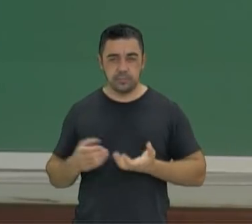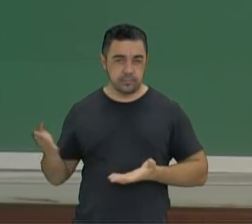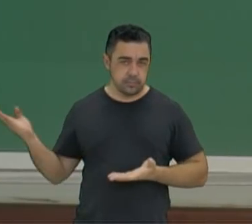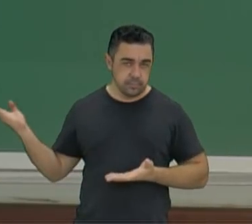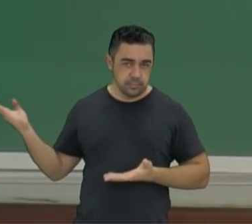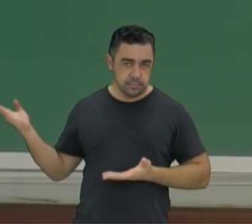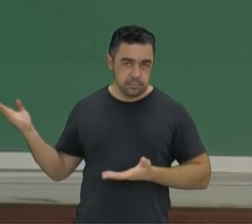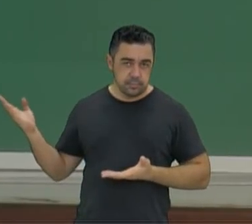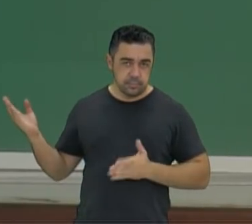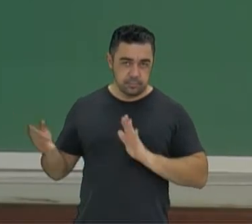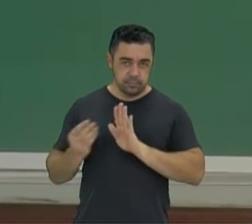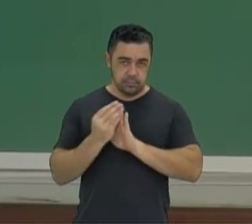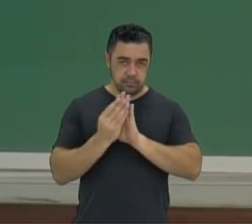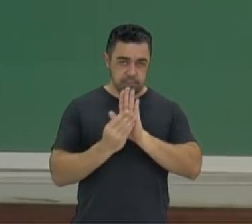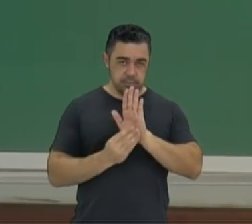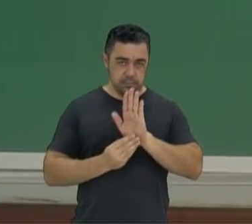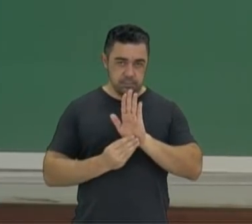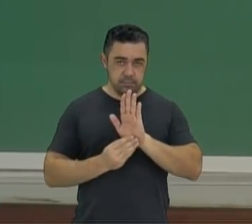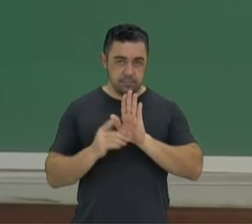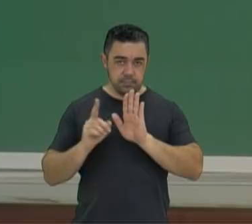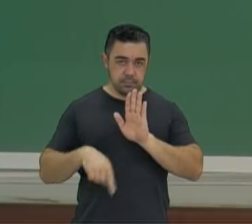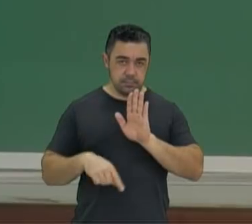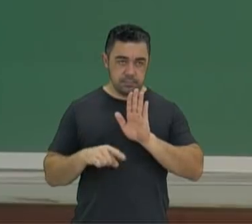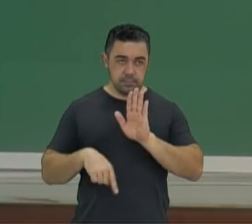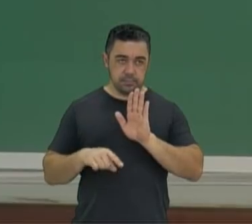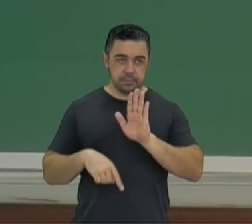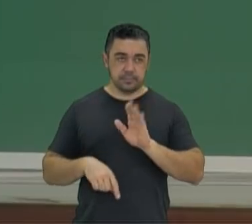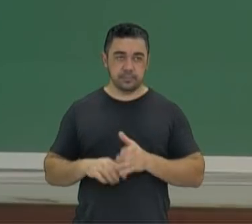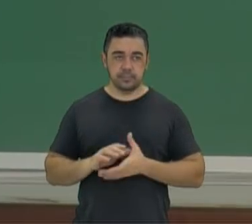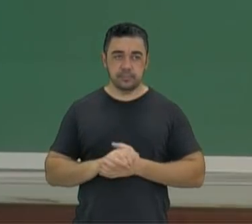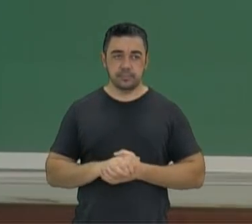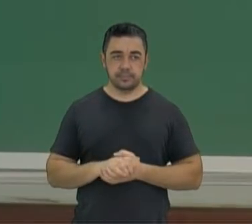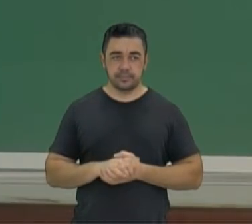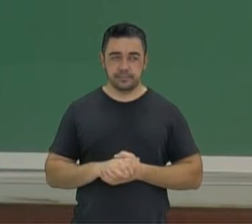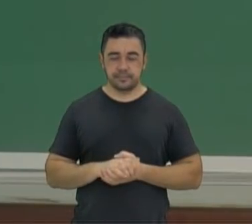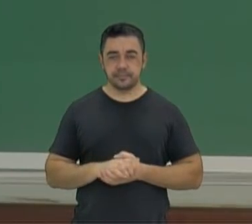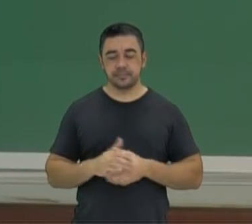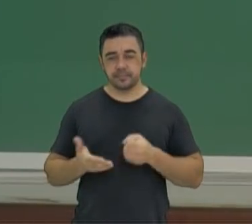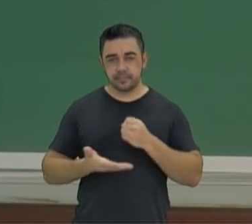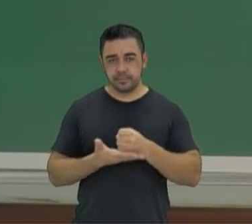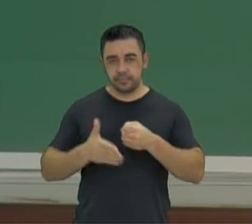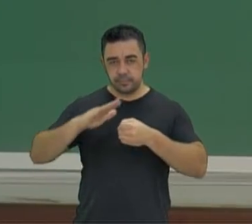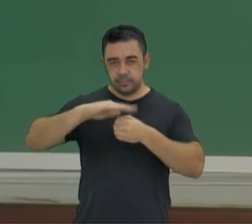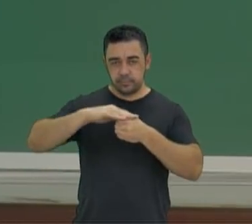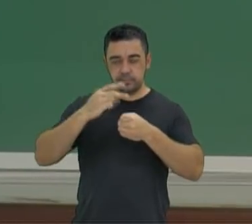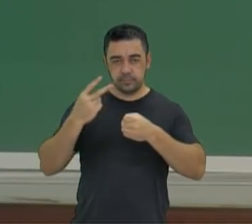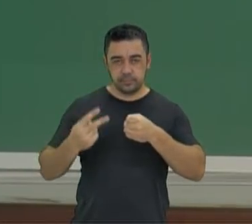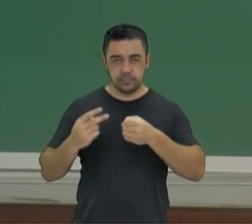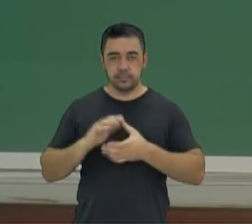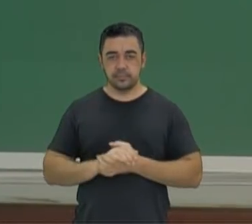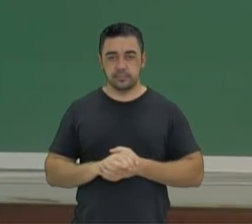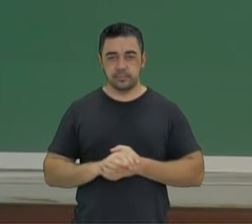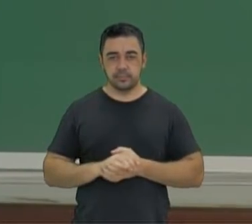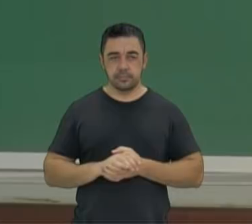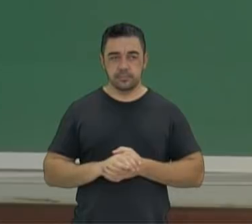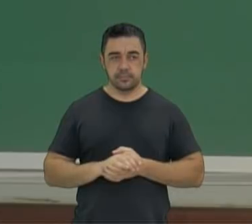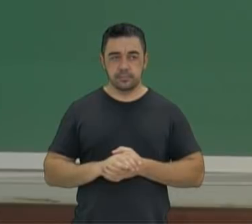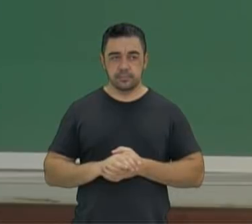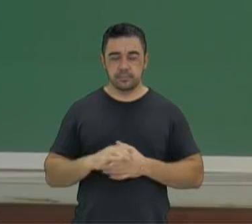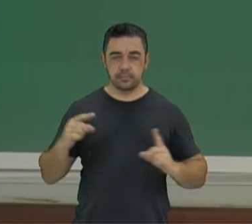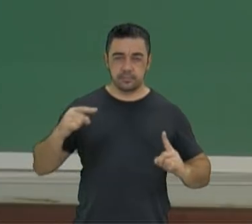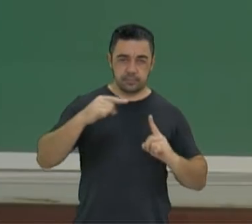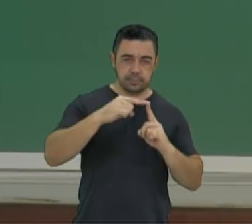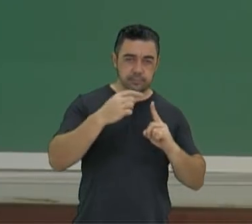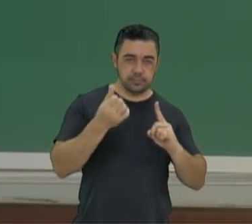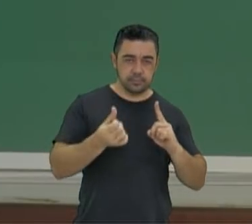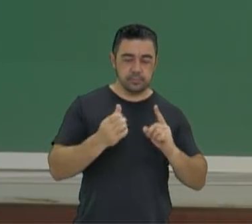Então, só anotem aí. Faces laterais, 3, base 2, vértice